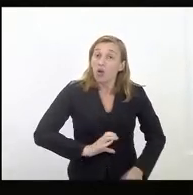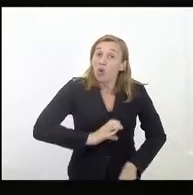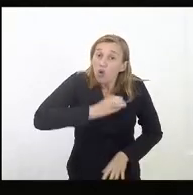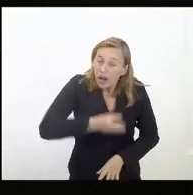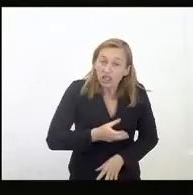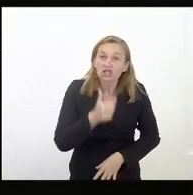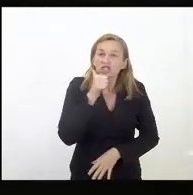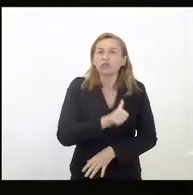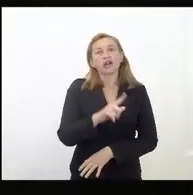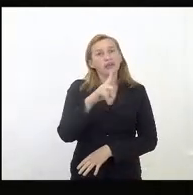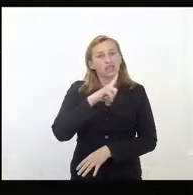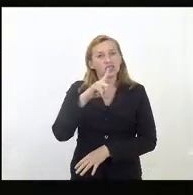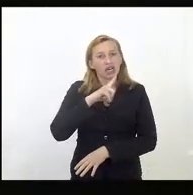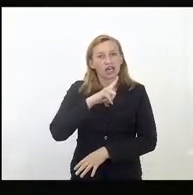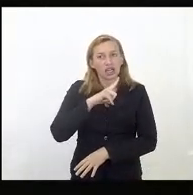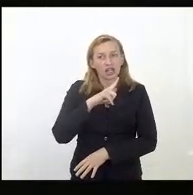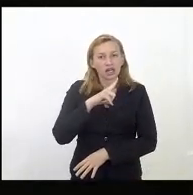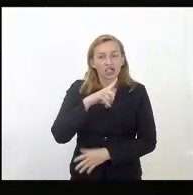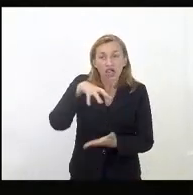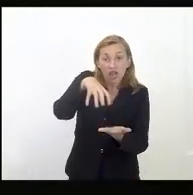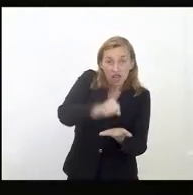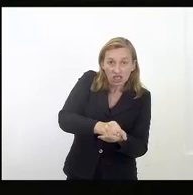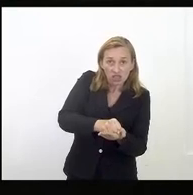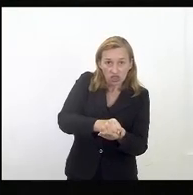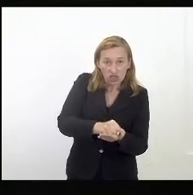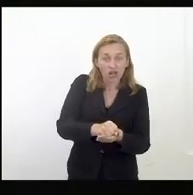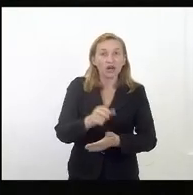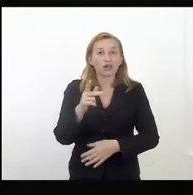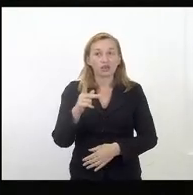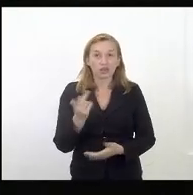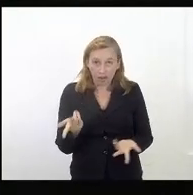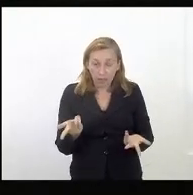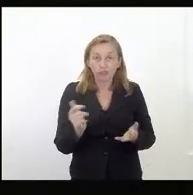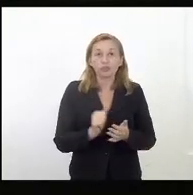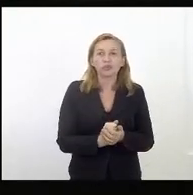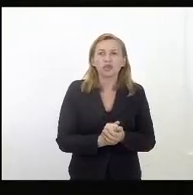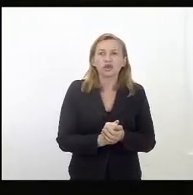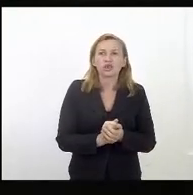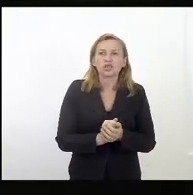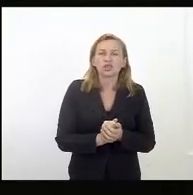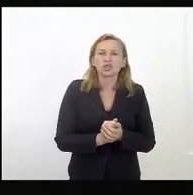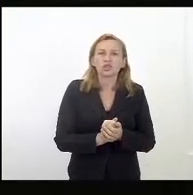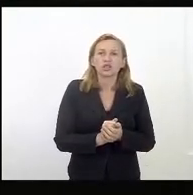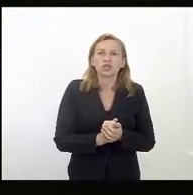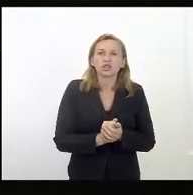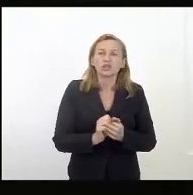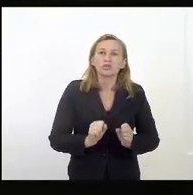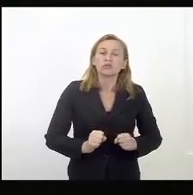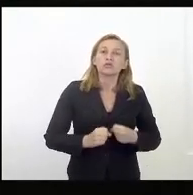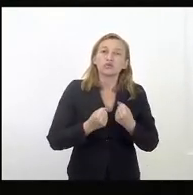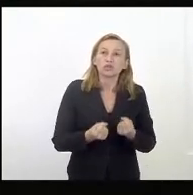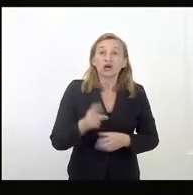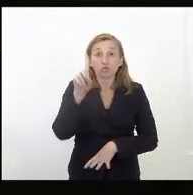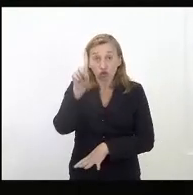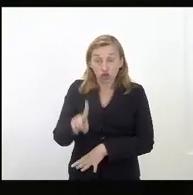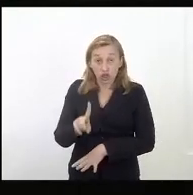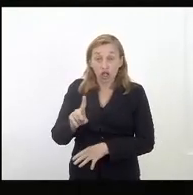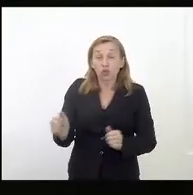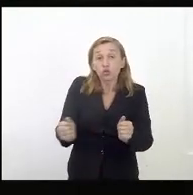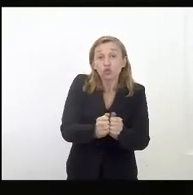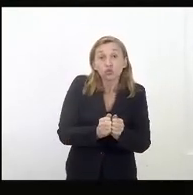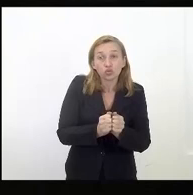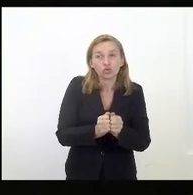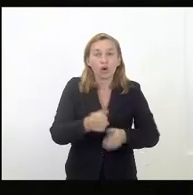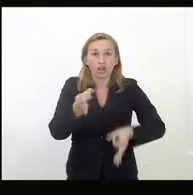mulheres vem tendo de fazer o registro dessas queixas né de buscar os seus direitos junto à